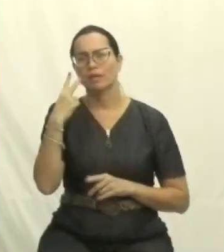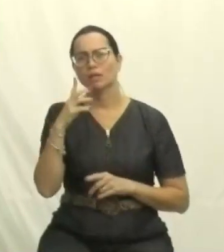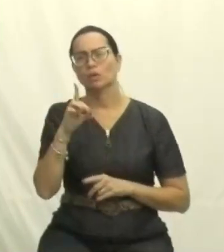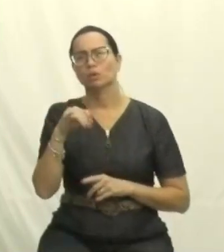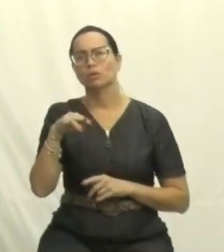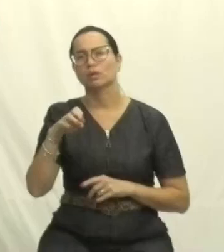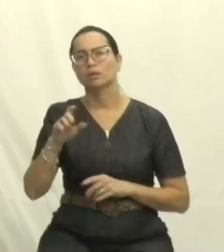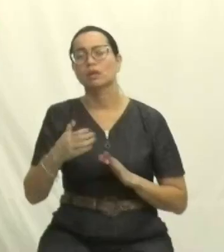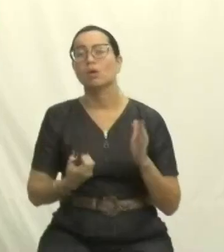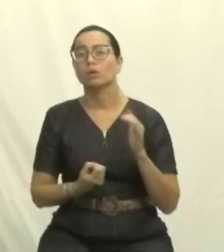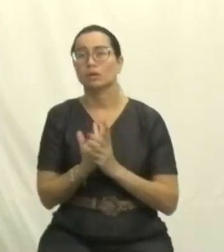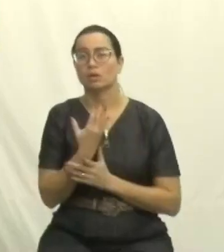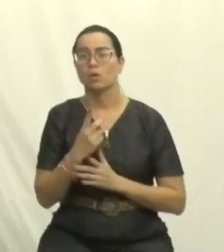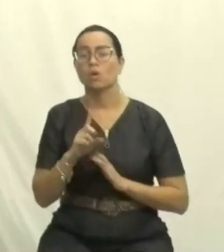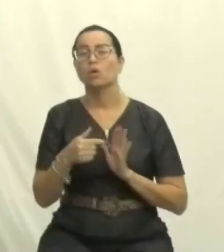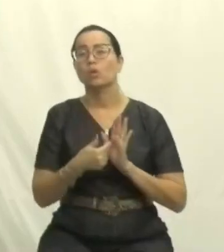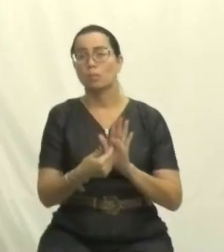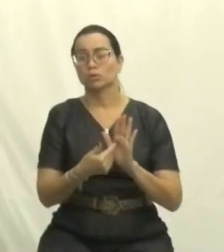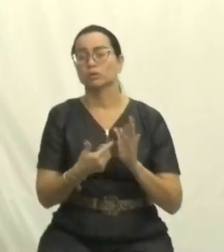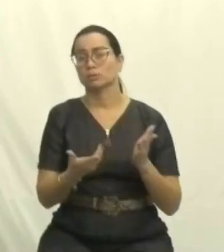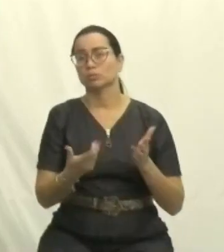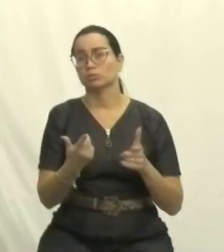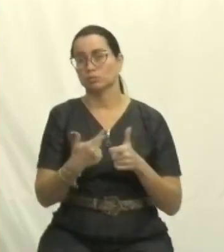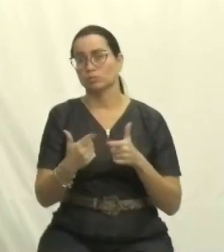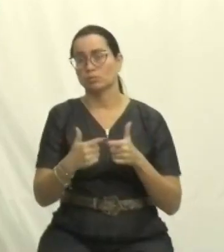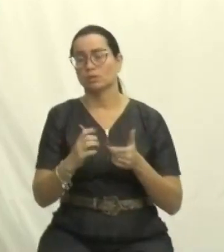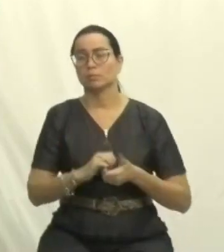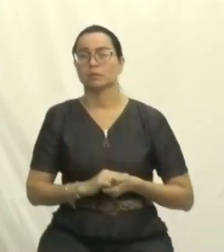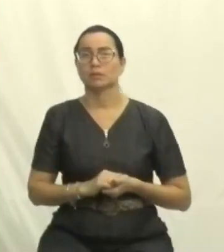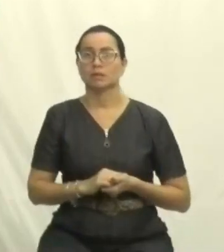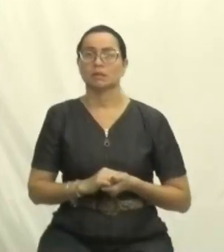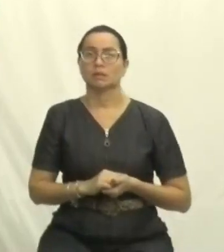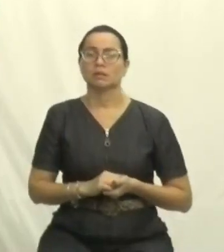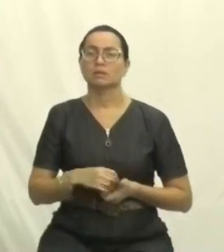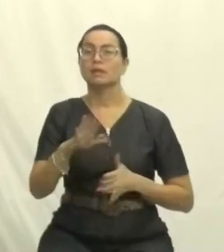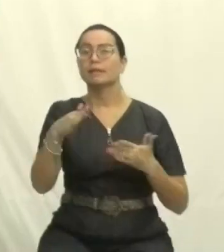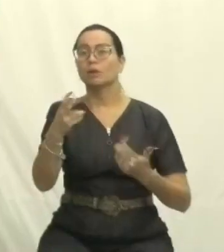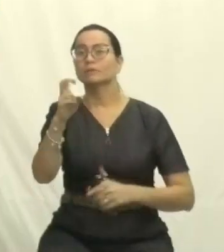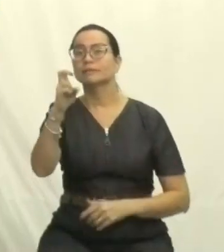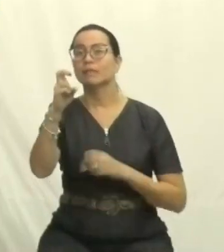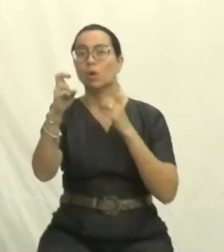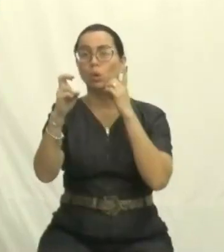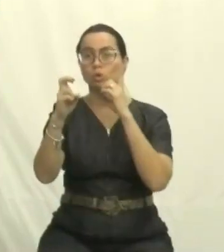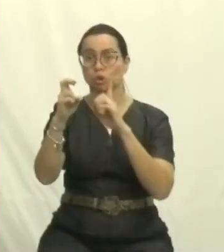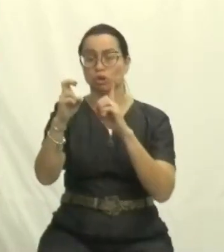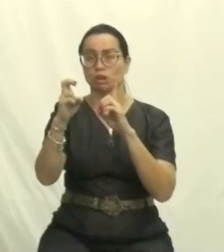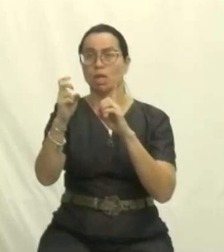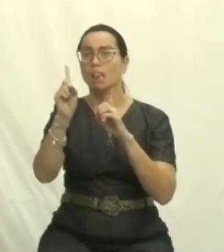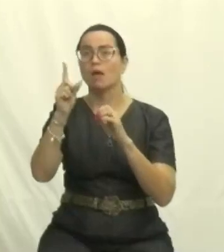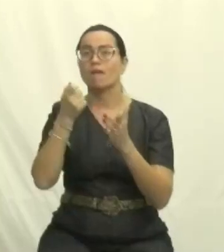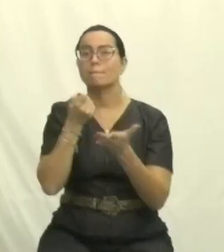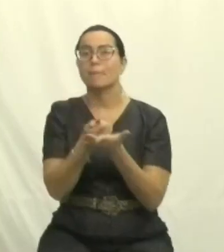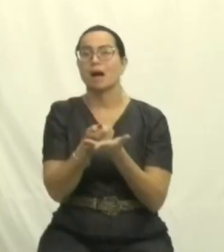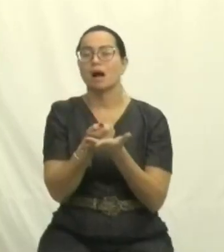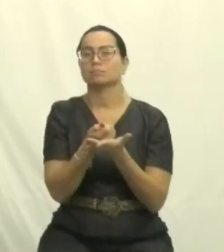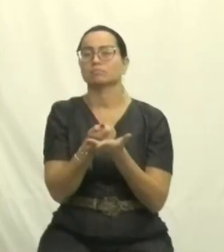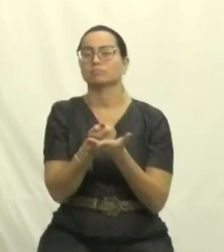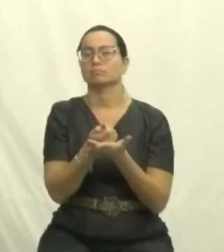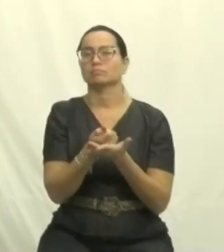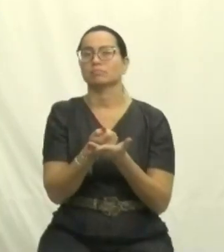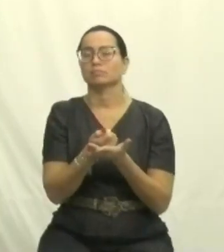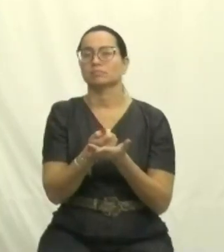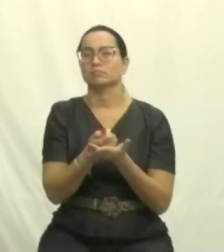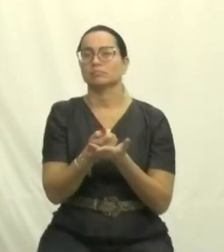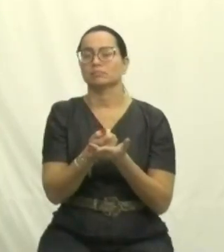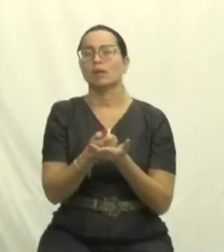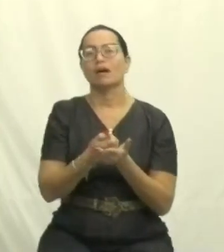comissão nós destacamos essa situação, e 5 dias as pessoas, os cidadãos criciúmenses vão ter de